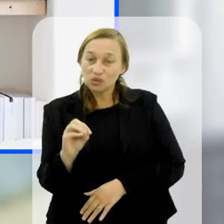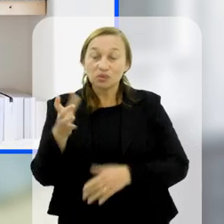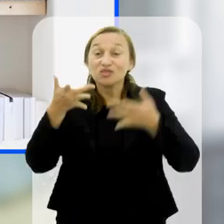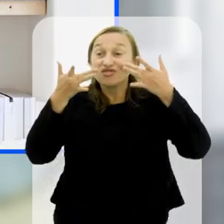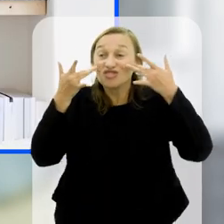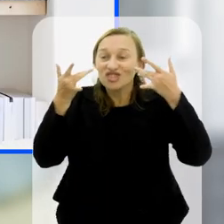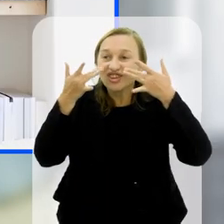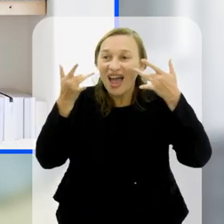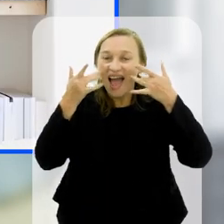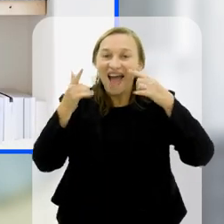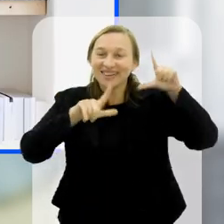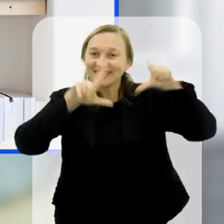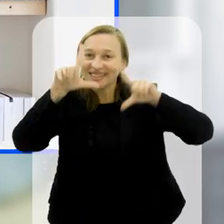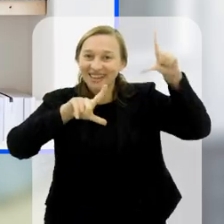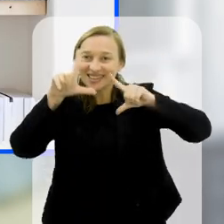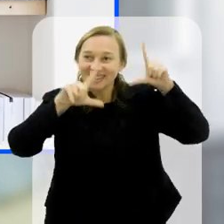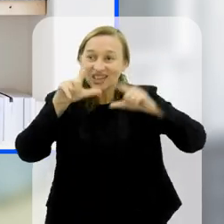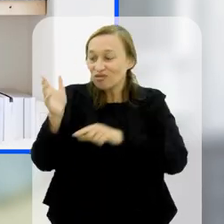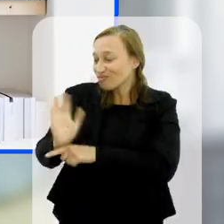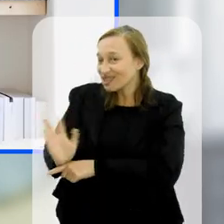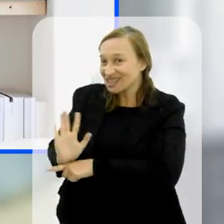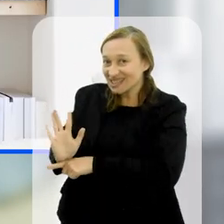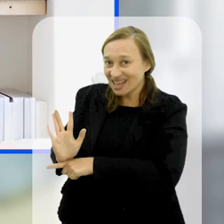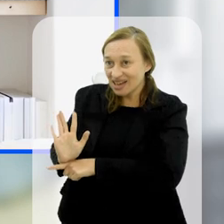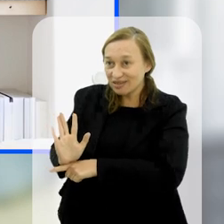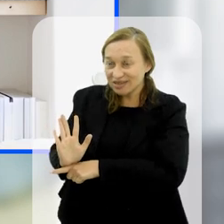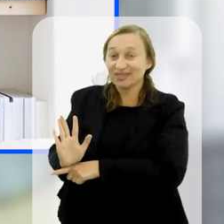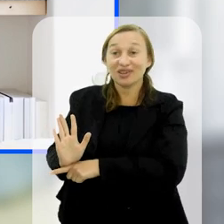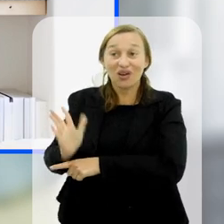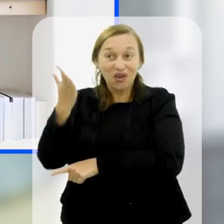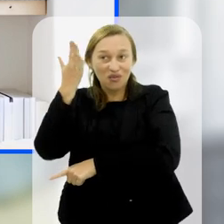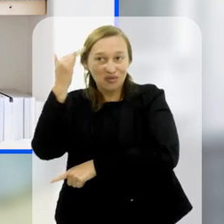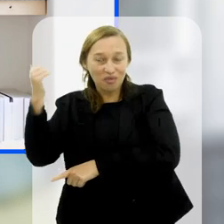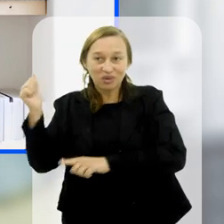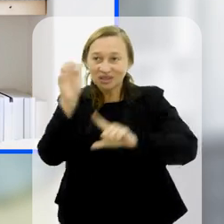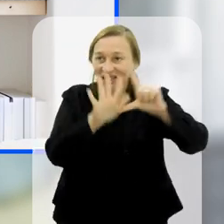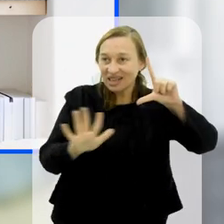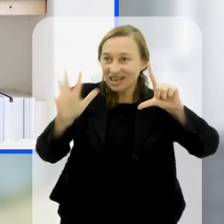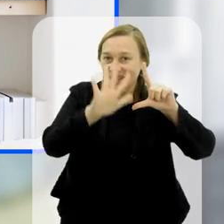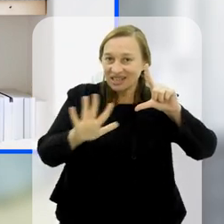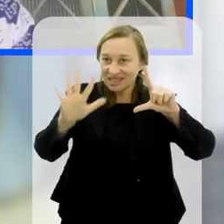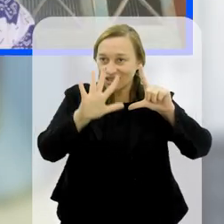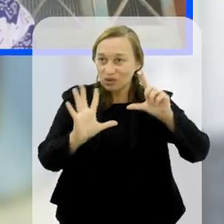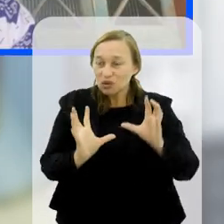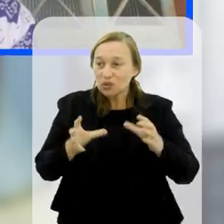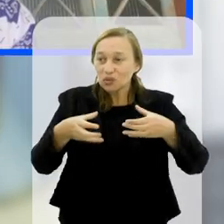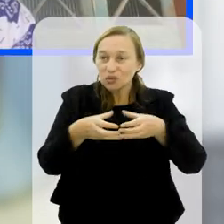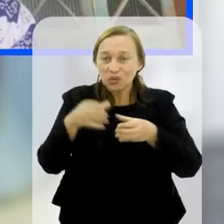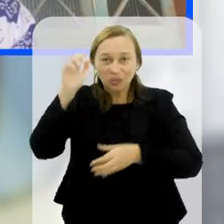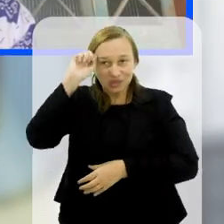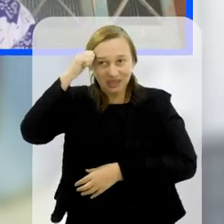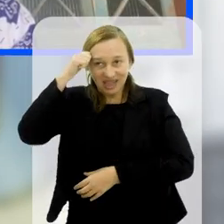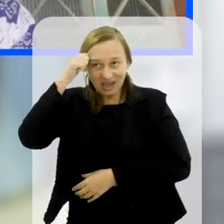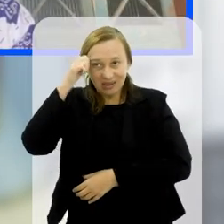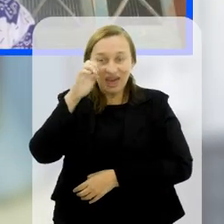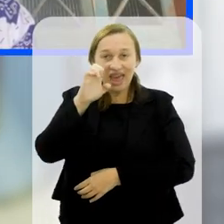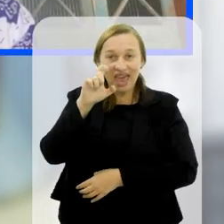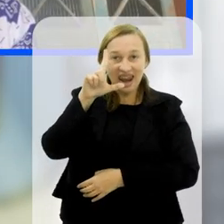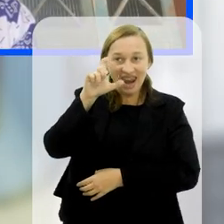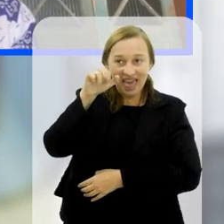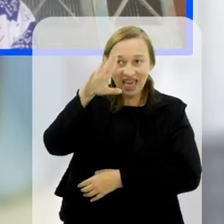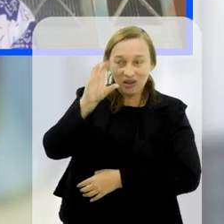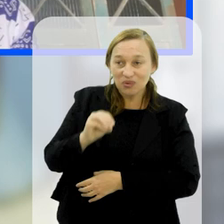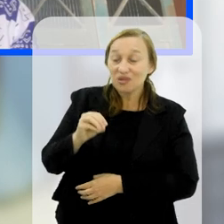do teatro, televisão, do cinema, um dos grandes criadores da plataforma Elenco Negro. Fabrício, muito obrigada pela